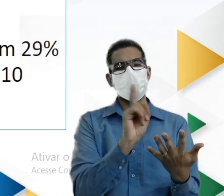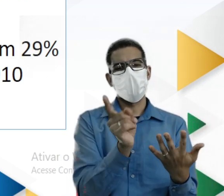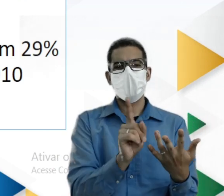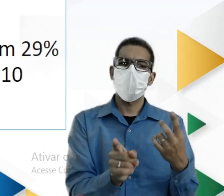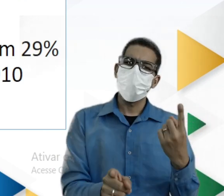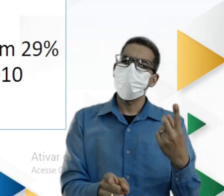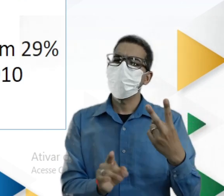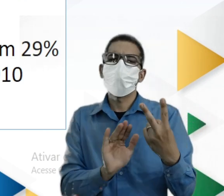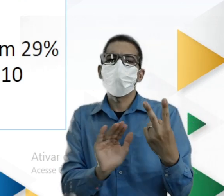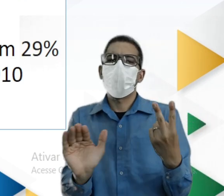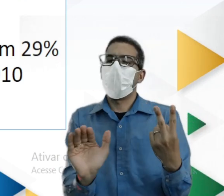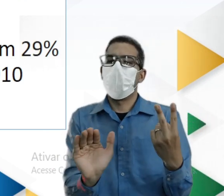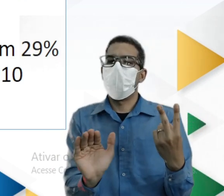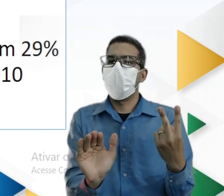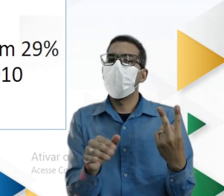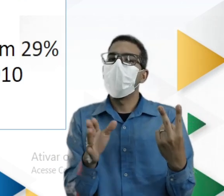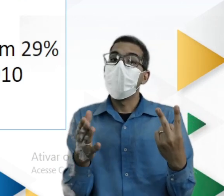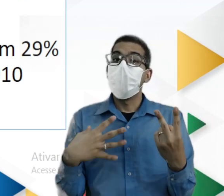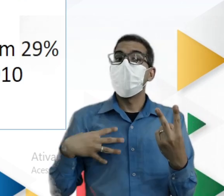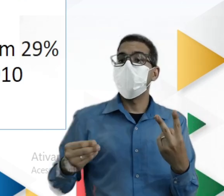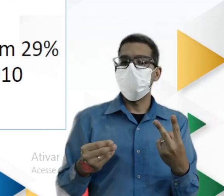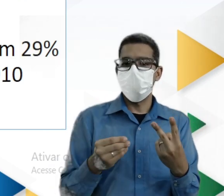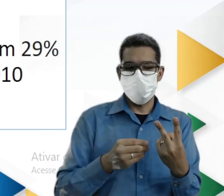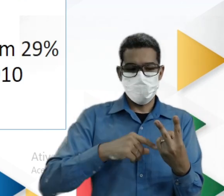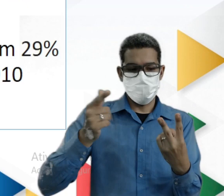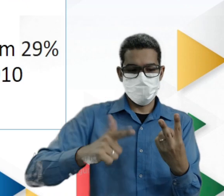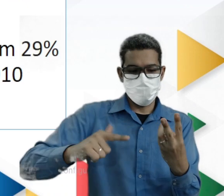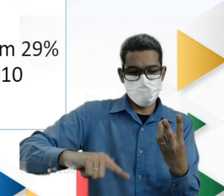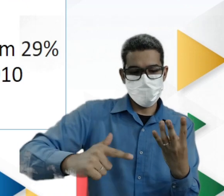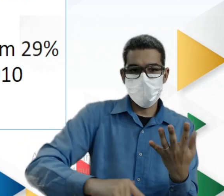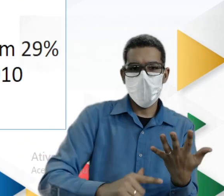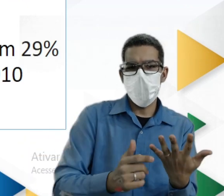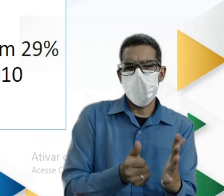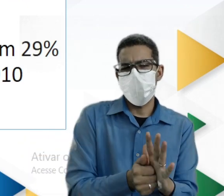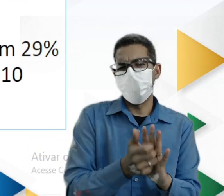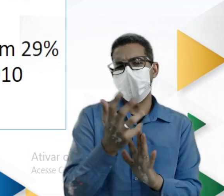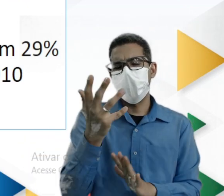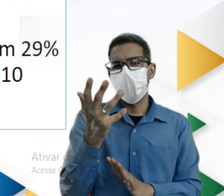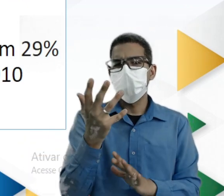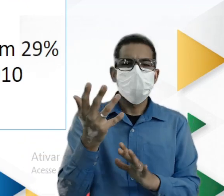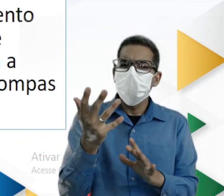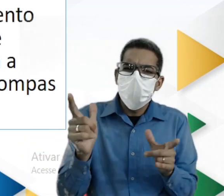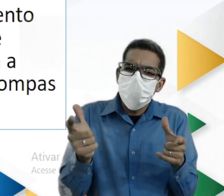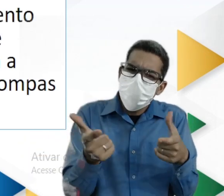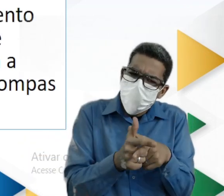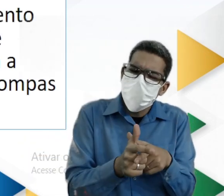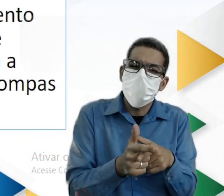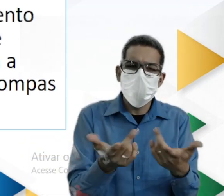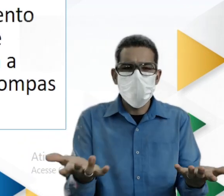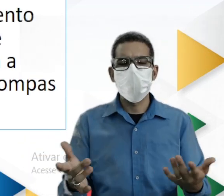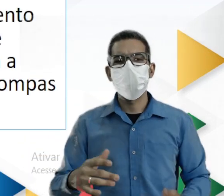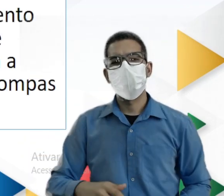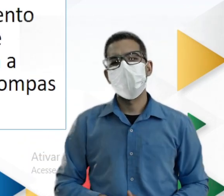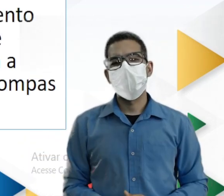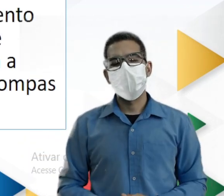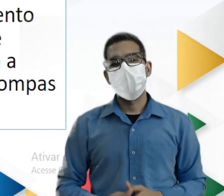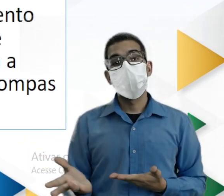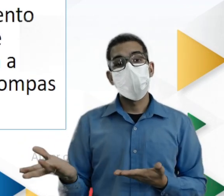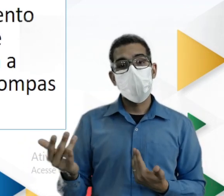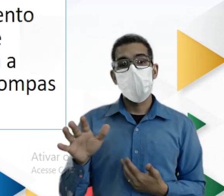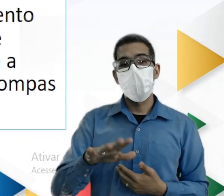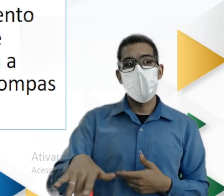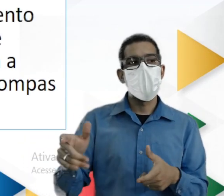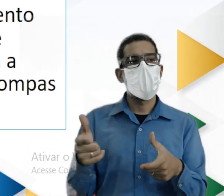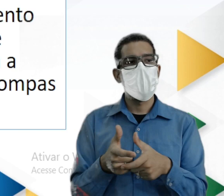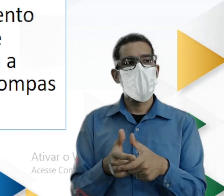Com isso, com a diminuição de ter filhos, então está diminuindo mais a população jovem. Aí